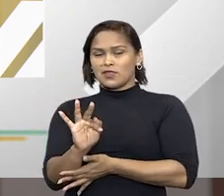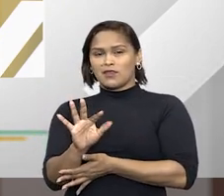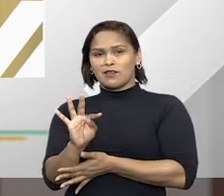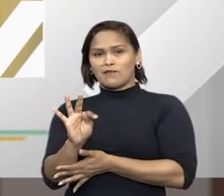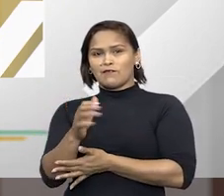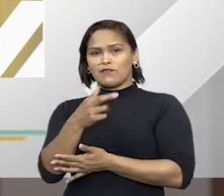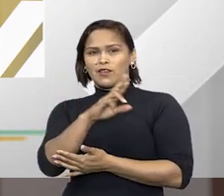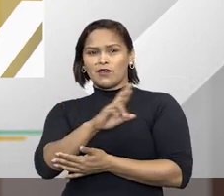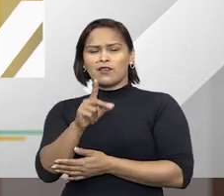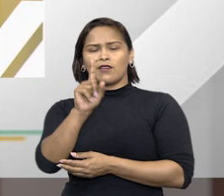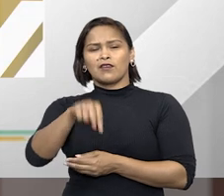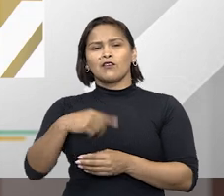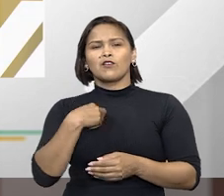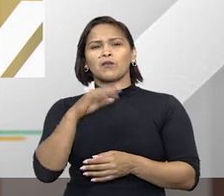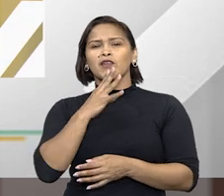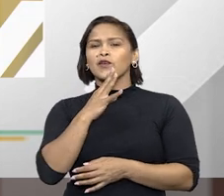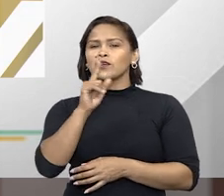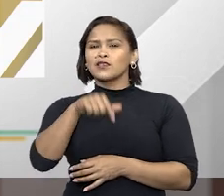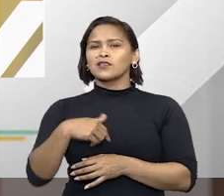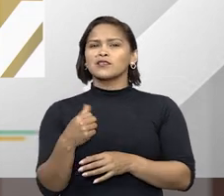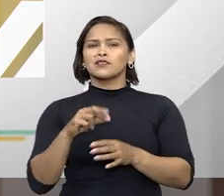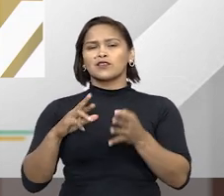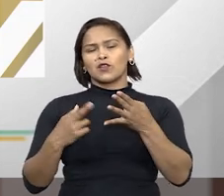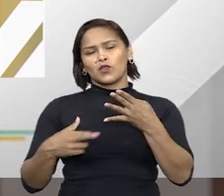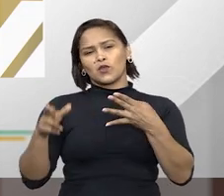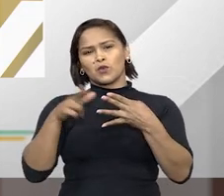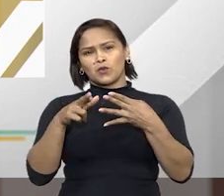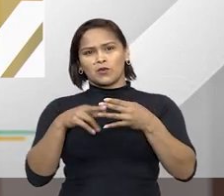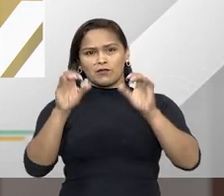Tribunal Federal de Recursos.